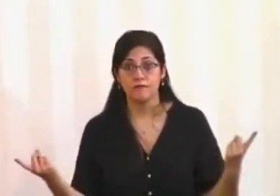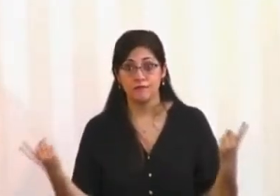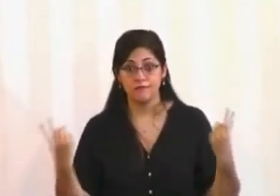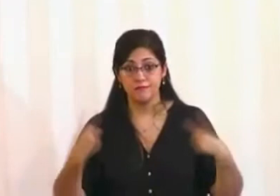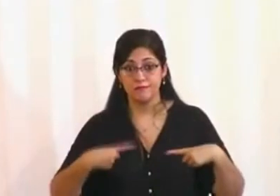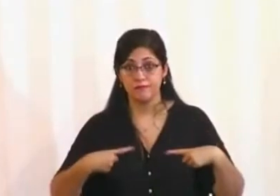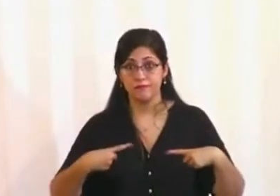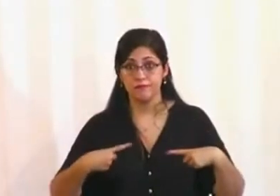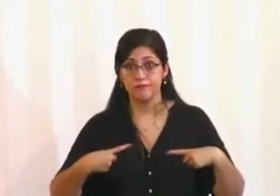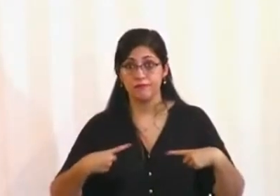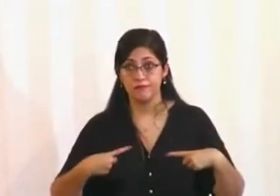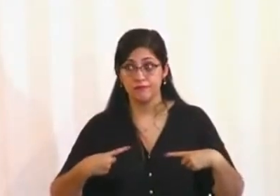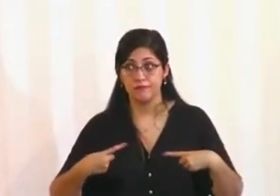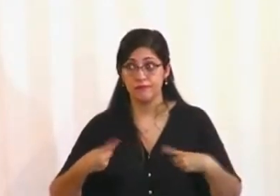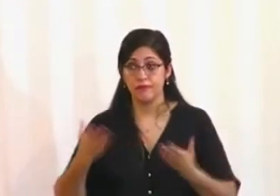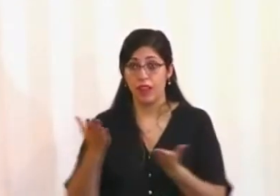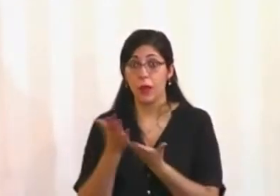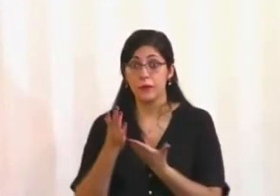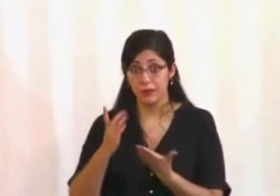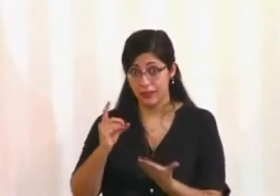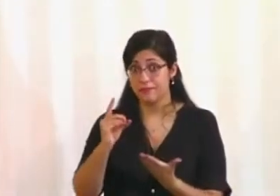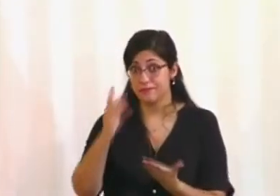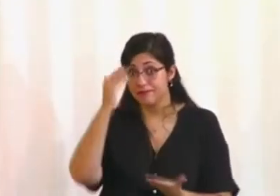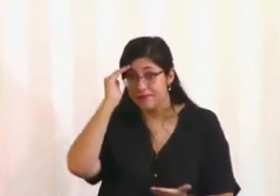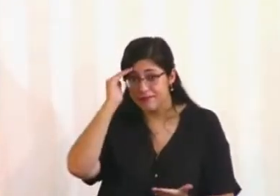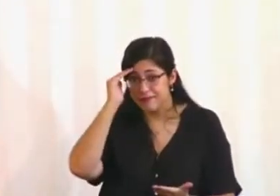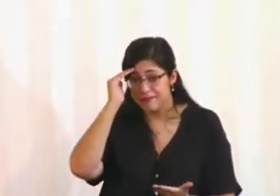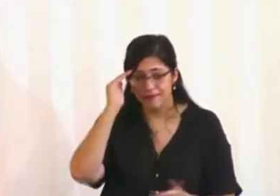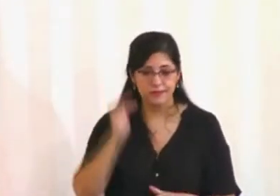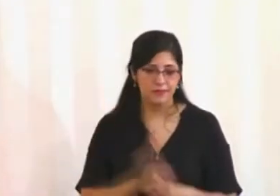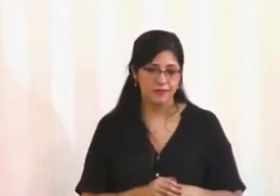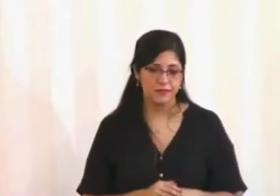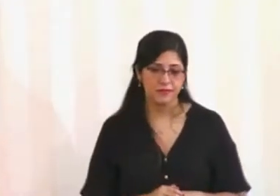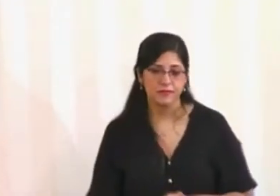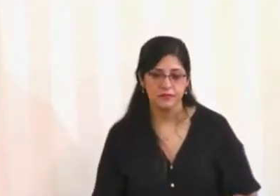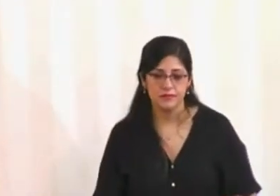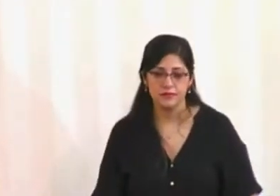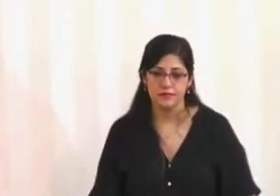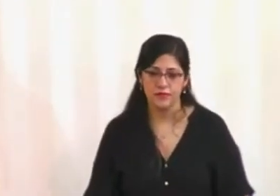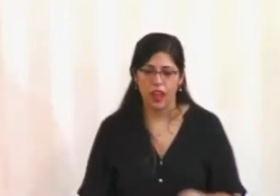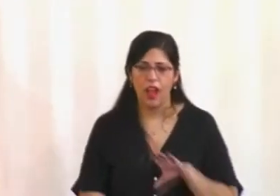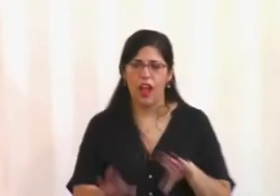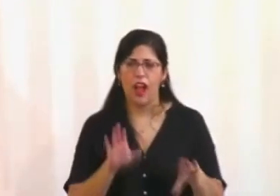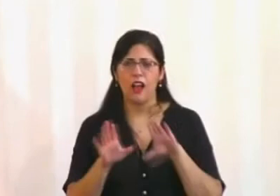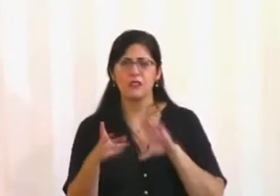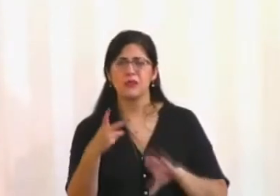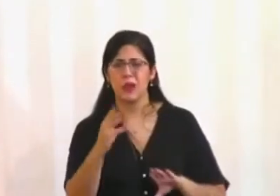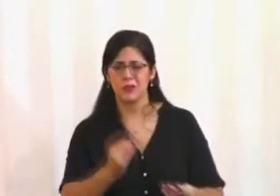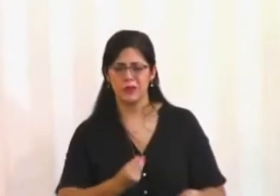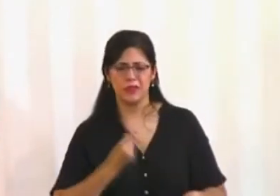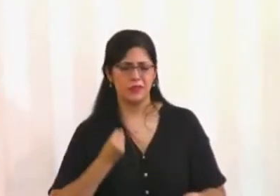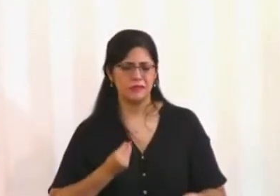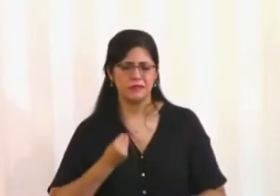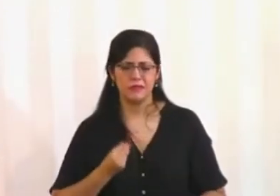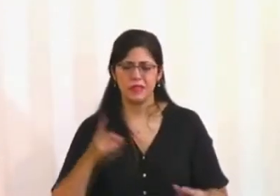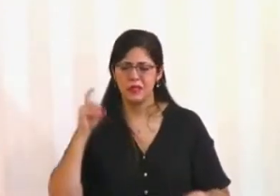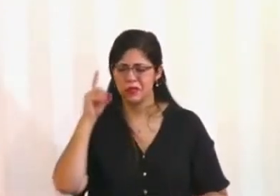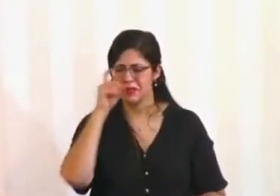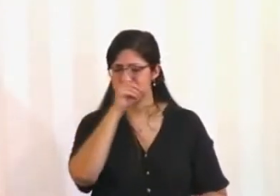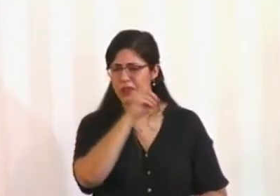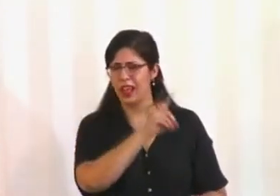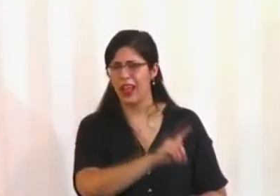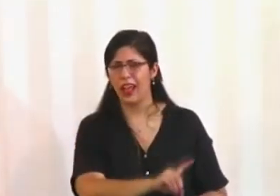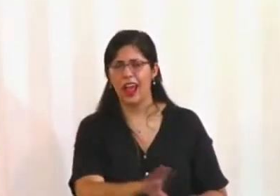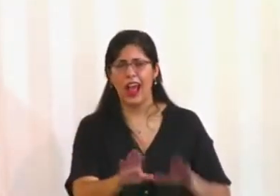na palavra. Quero dizer uma coisa para você, meu irmão, minha irmã. Você pode estar passando por dificuldades. Às vezes você pode